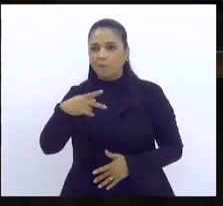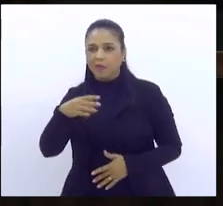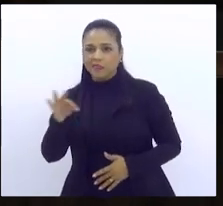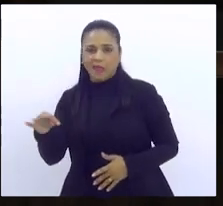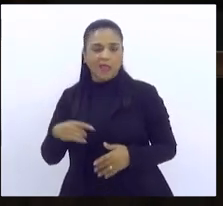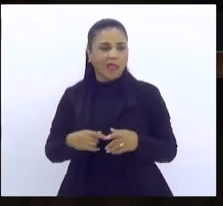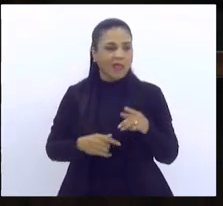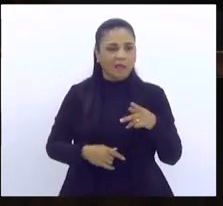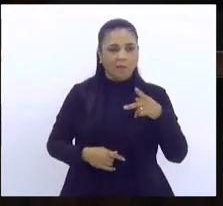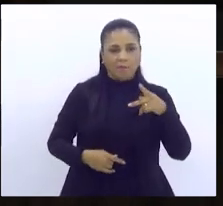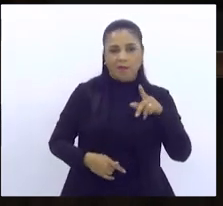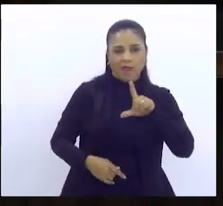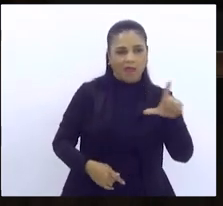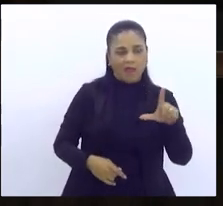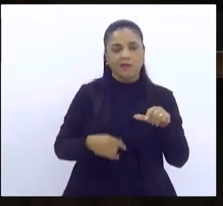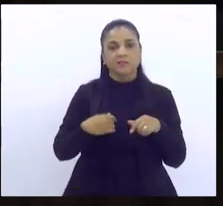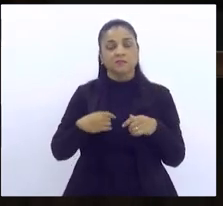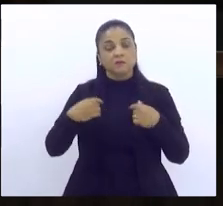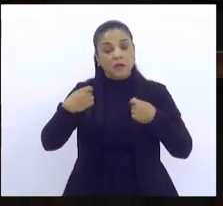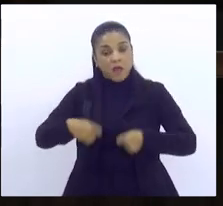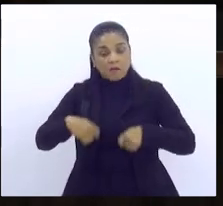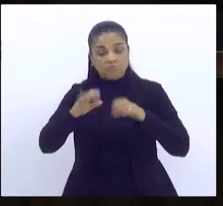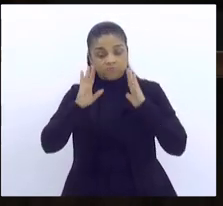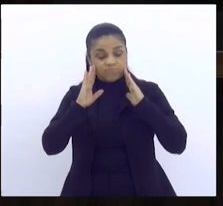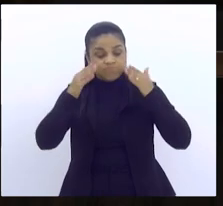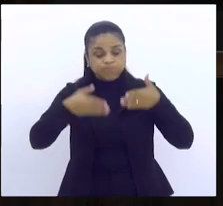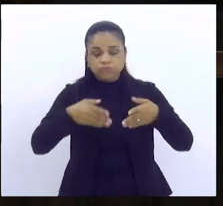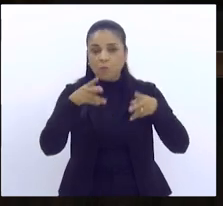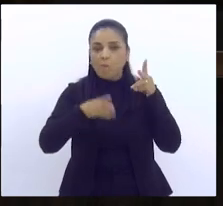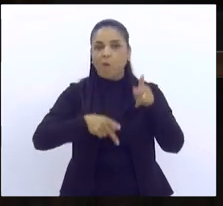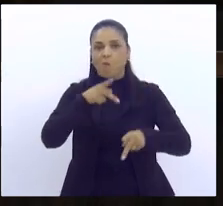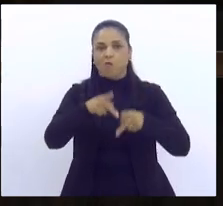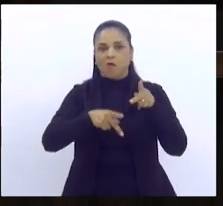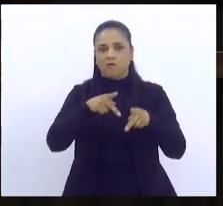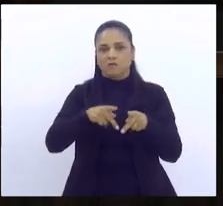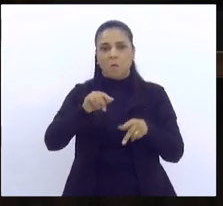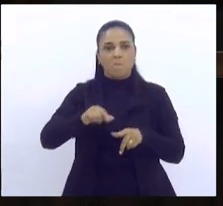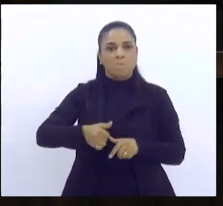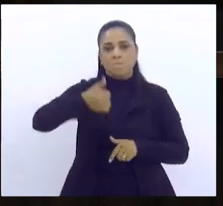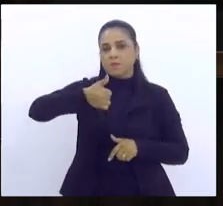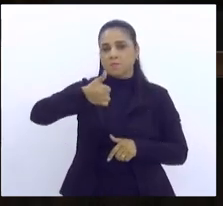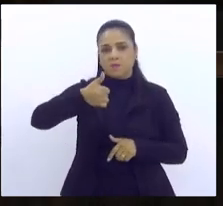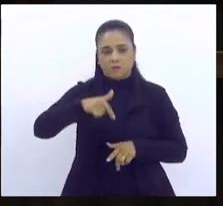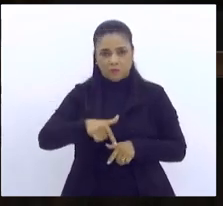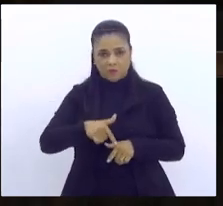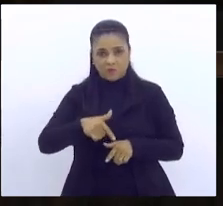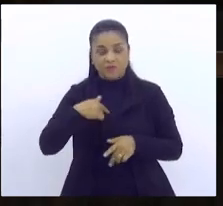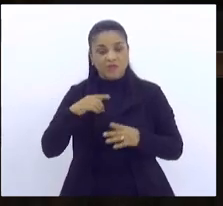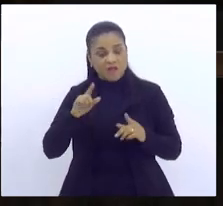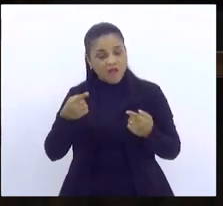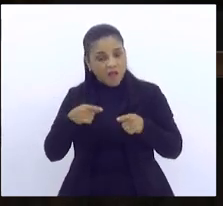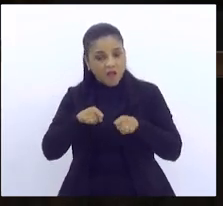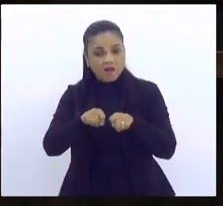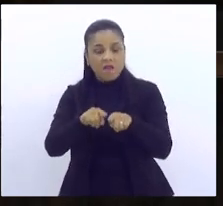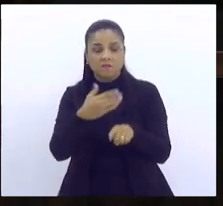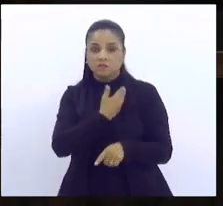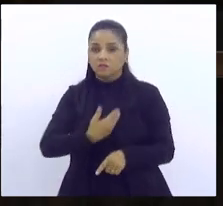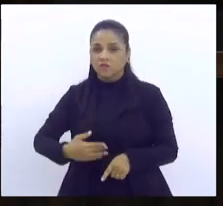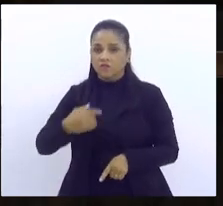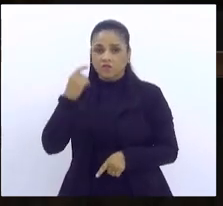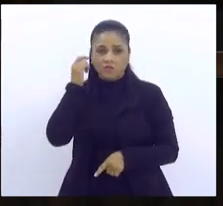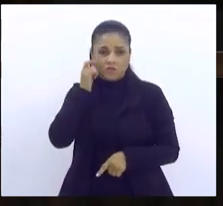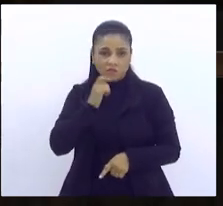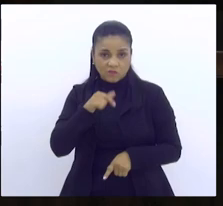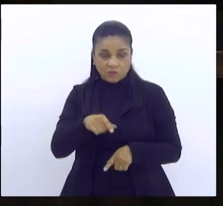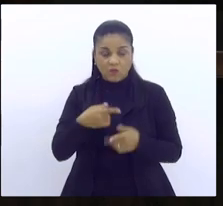é do PL, tem sim, a população em primeiro lugar. E aqui, como aliado do governador, quero fazer uma crítica, que eu